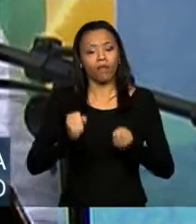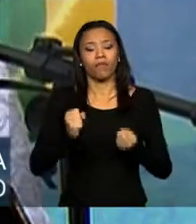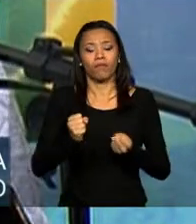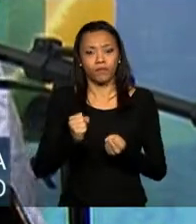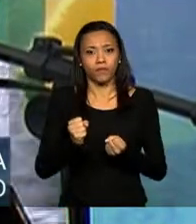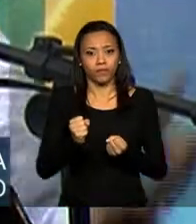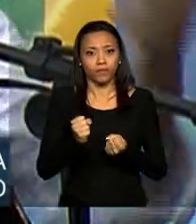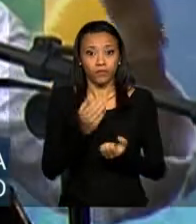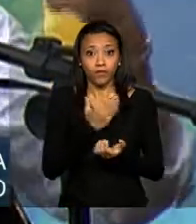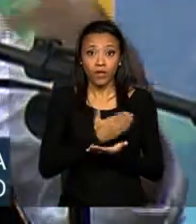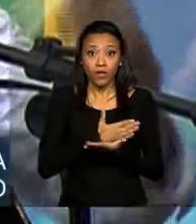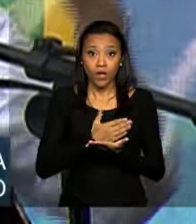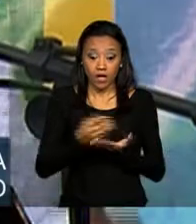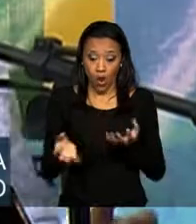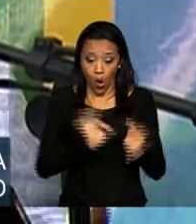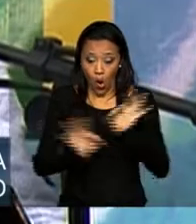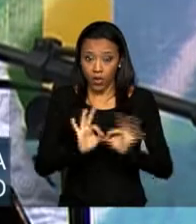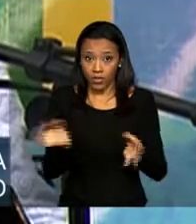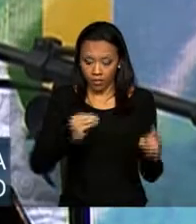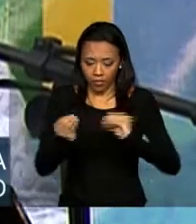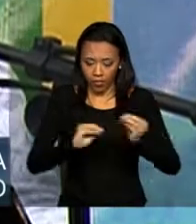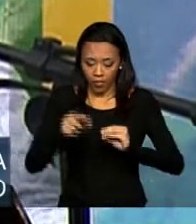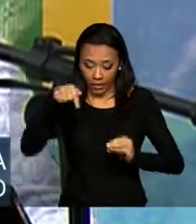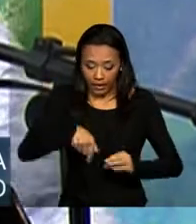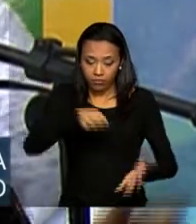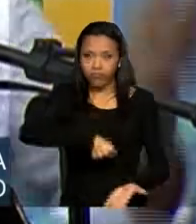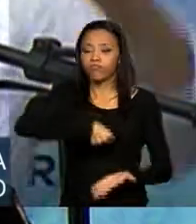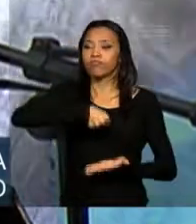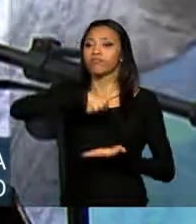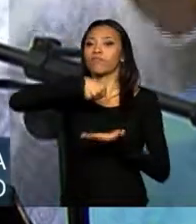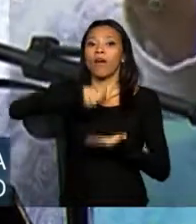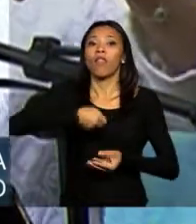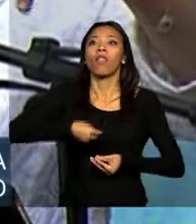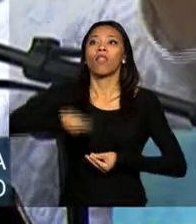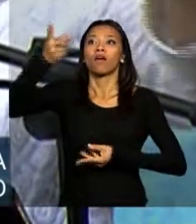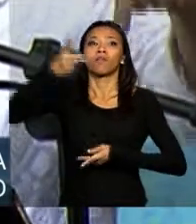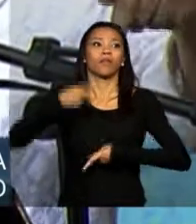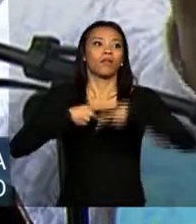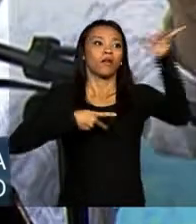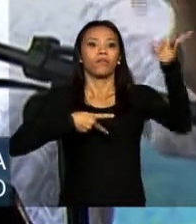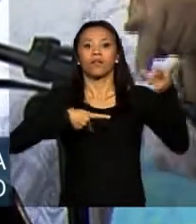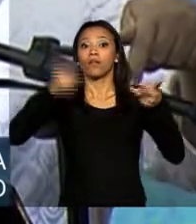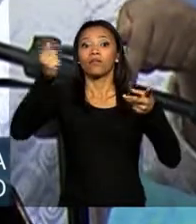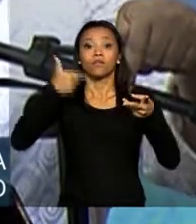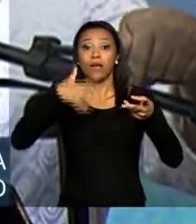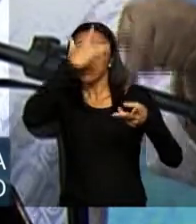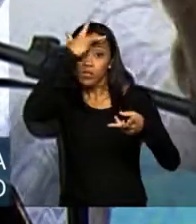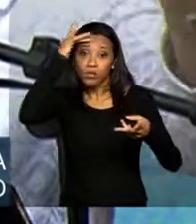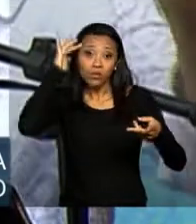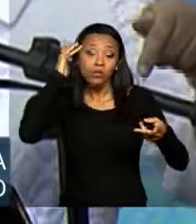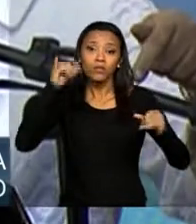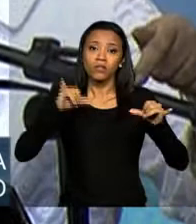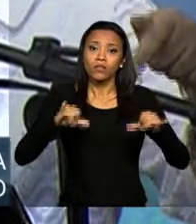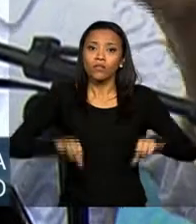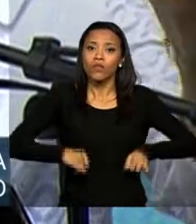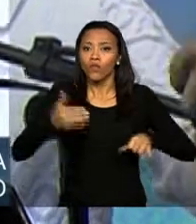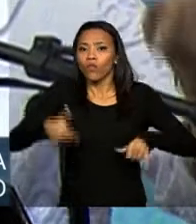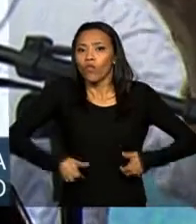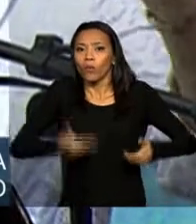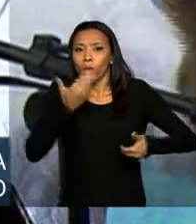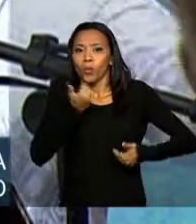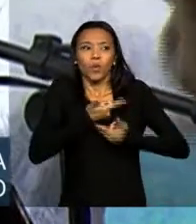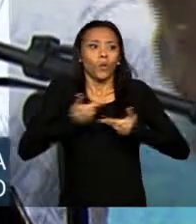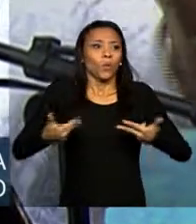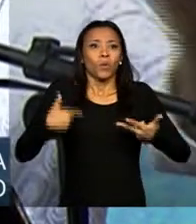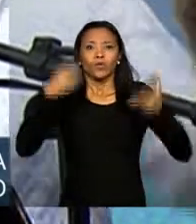se originado aqui elas vão justamente para atender também essas populações em